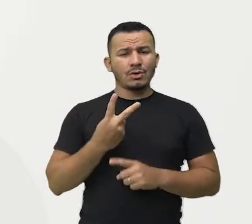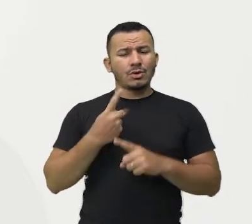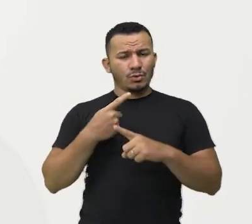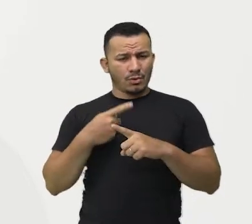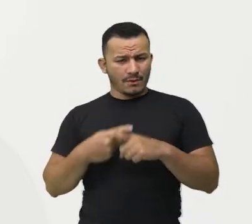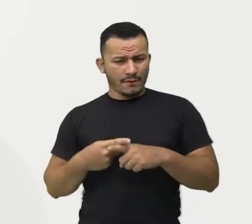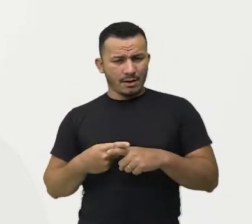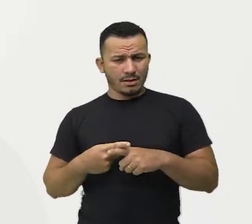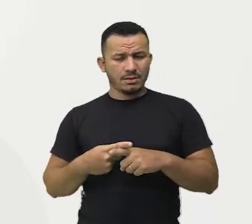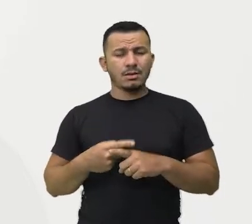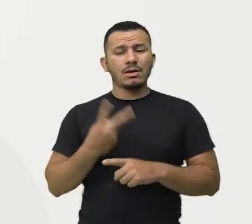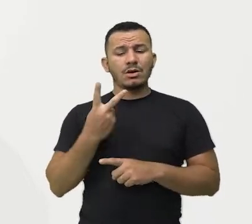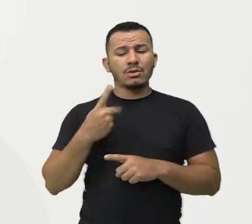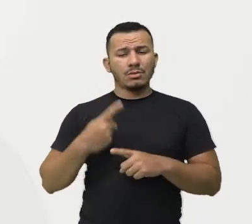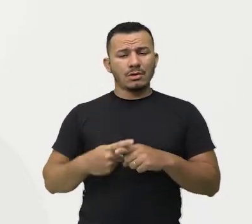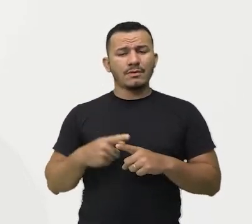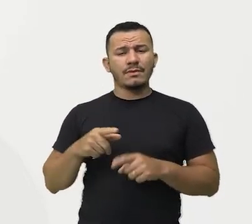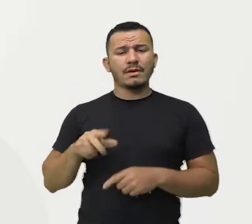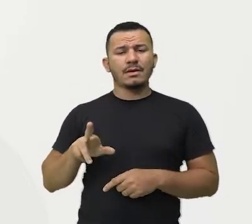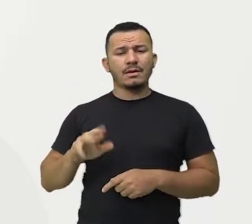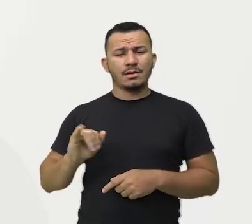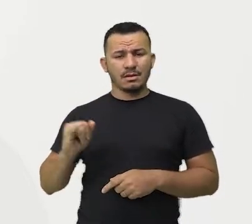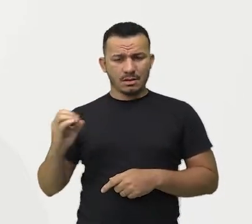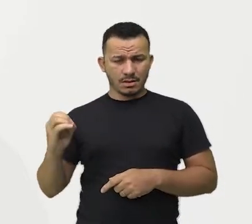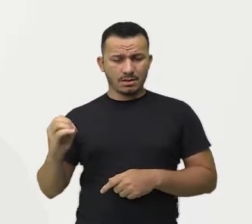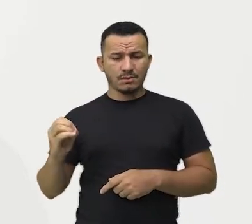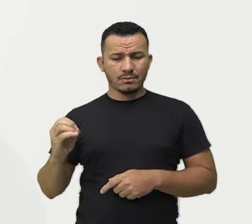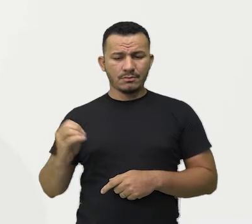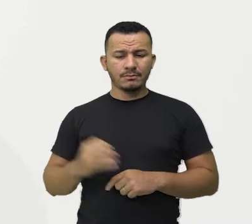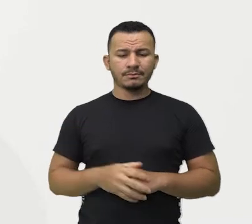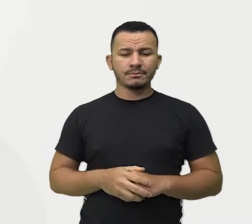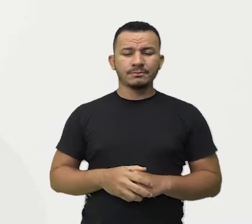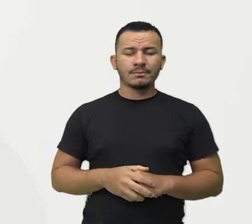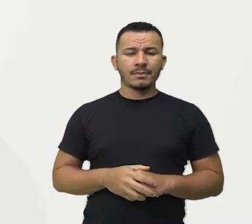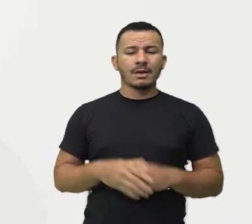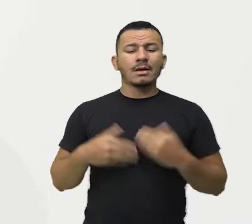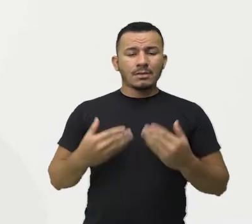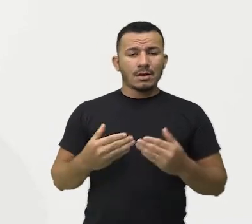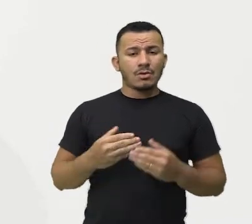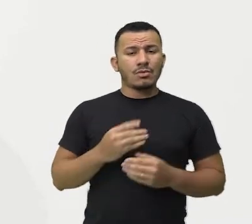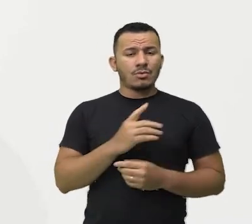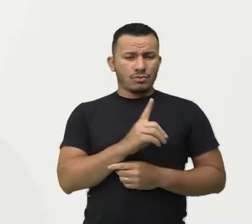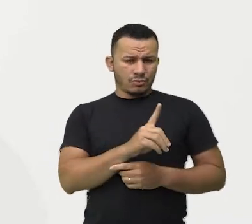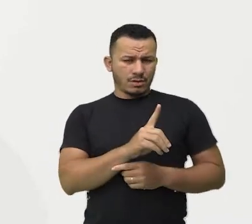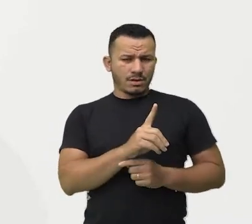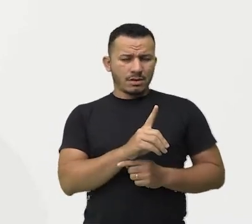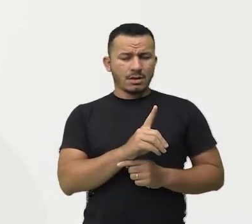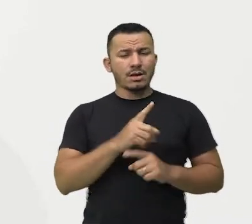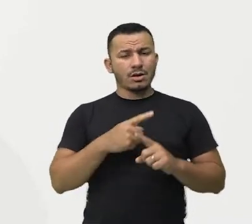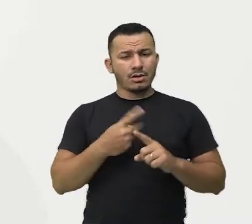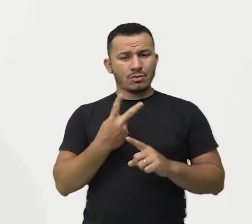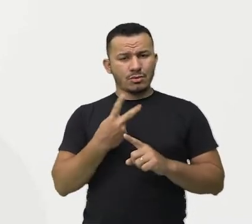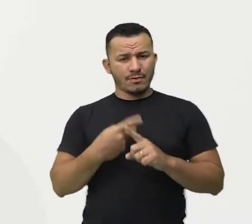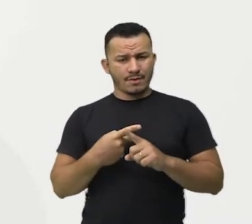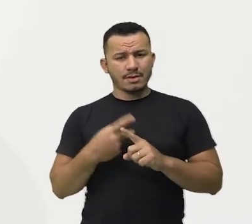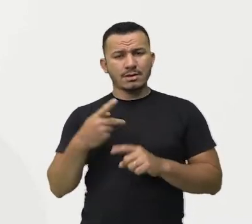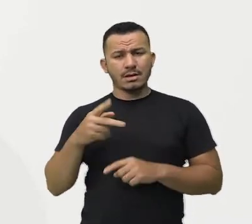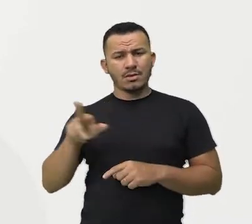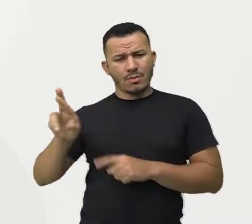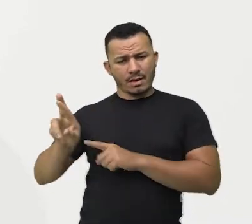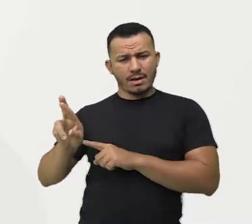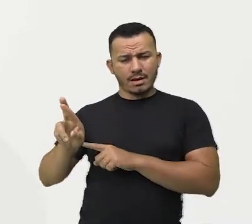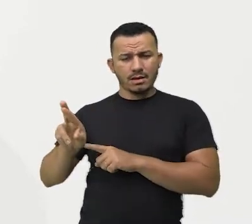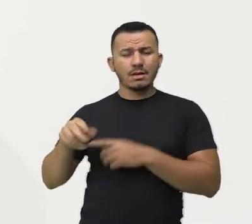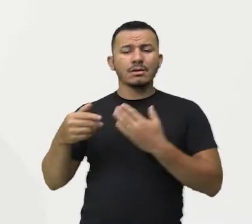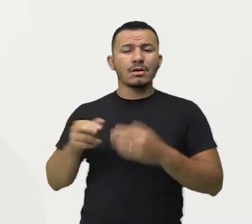bom? Então, não é 2x não, tá bom? É 2 vezes o raio, o diâmetro. Então, se o diâmetro é 2 vezes o